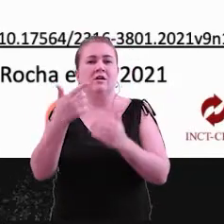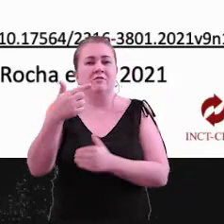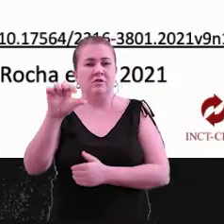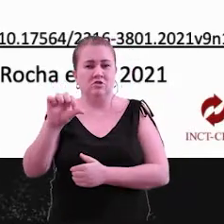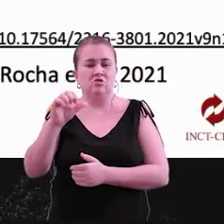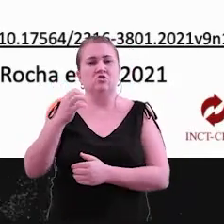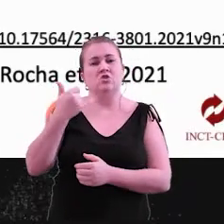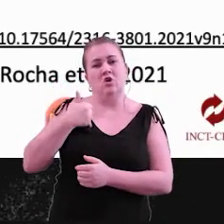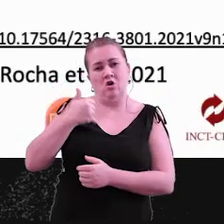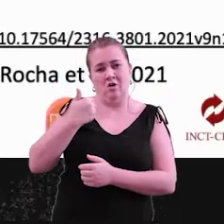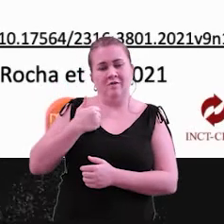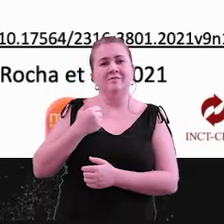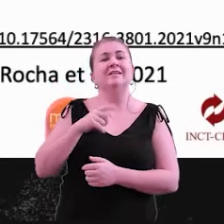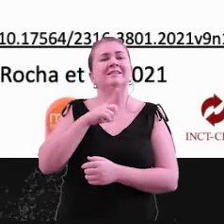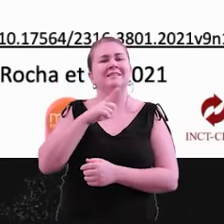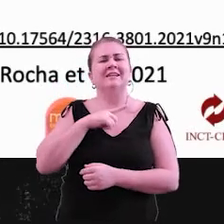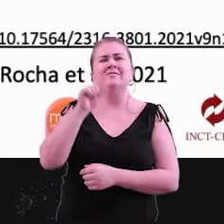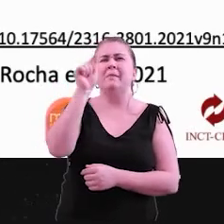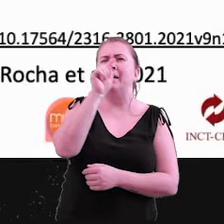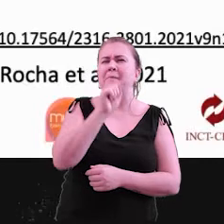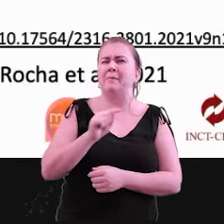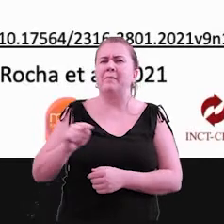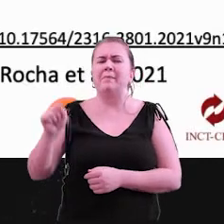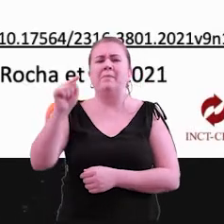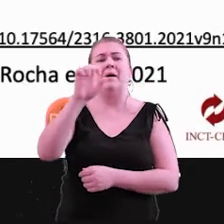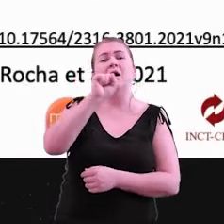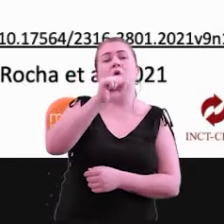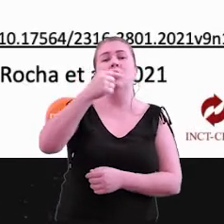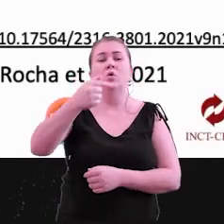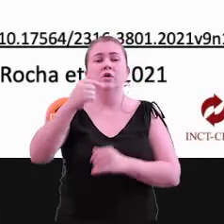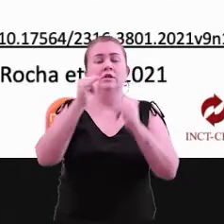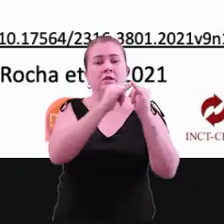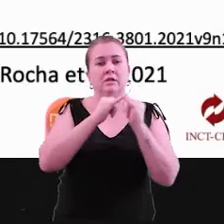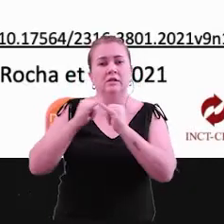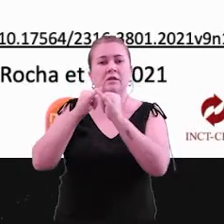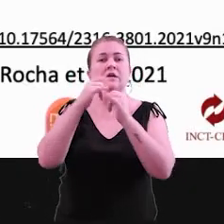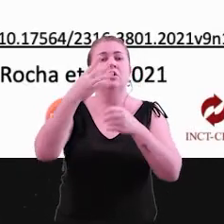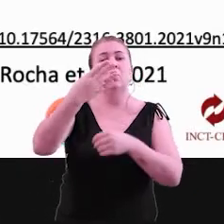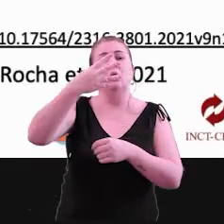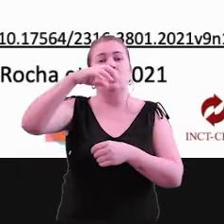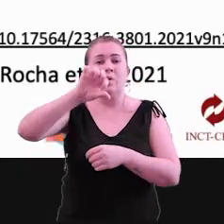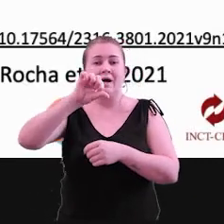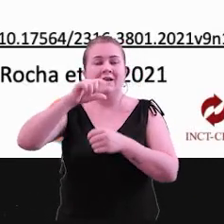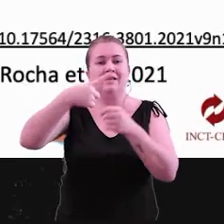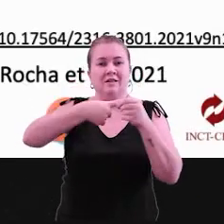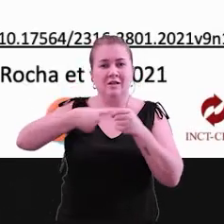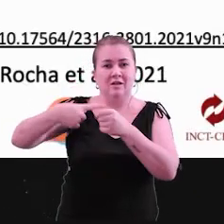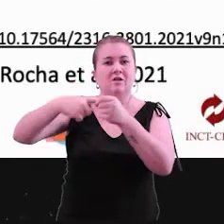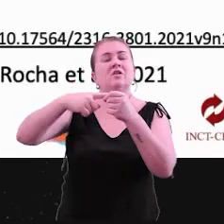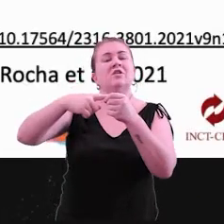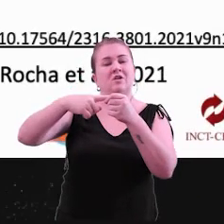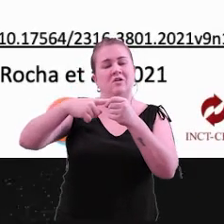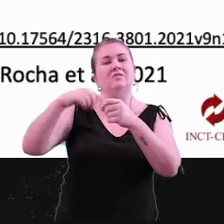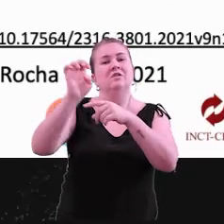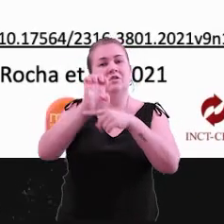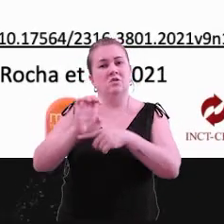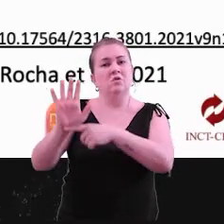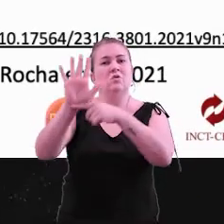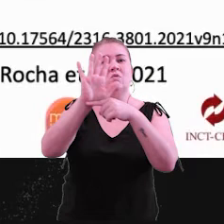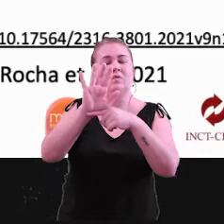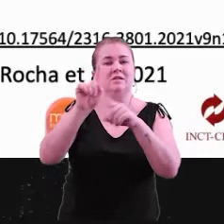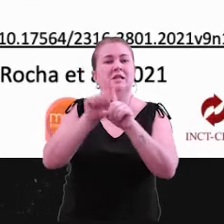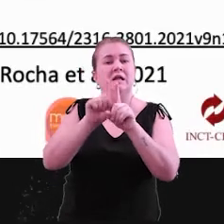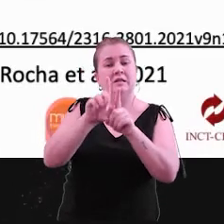cidades, sendo 16 estados mais o Distrito Federal, e que vinham de todas as regiões do Brasil. E essa pesquisa